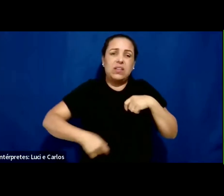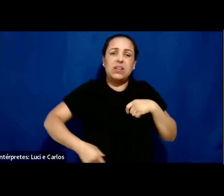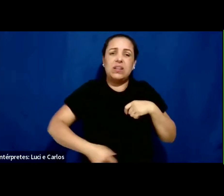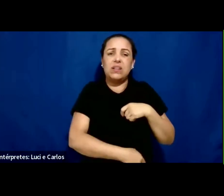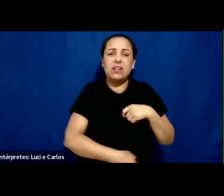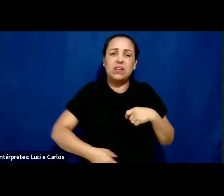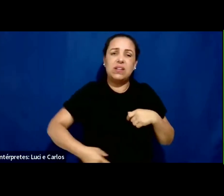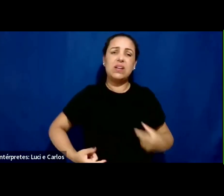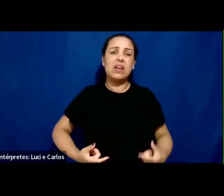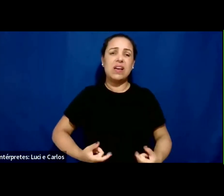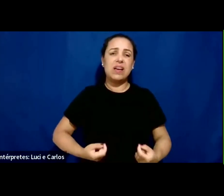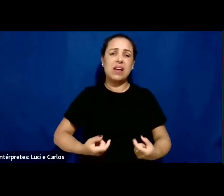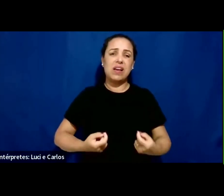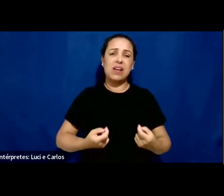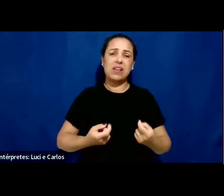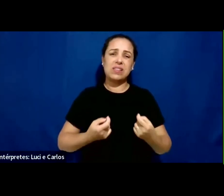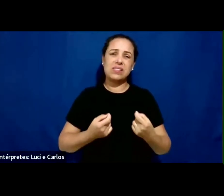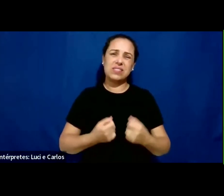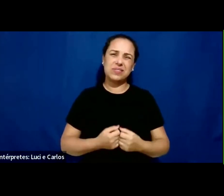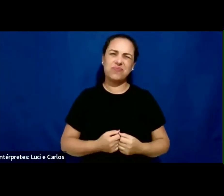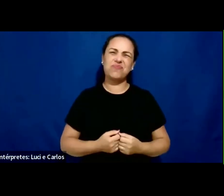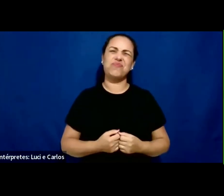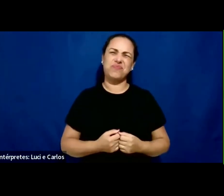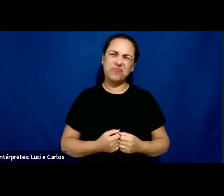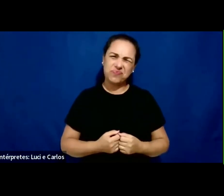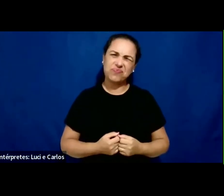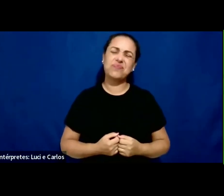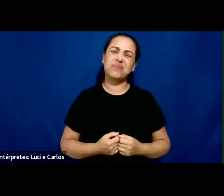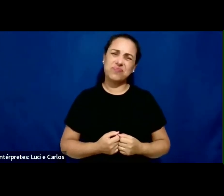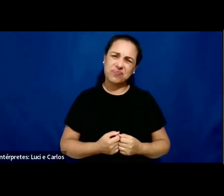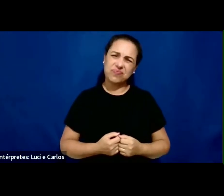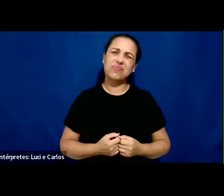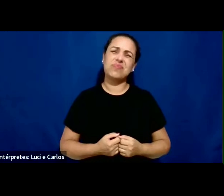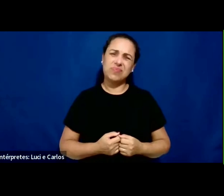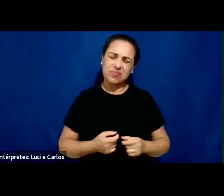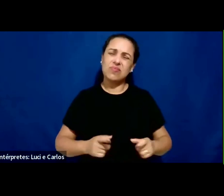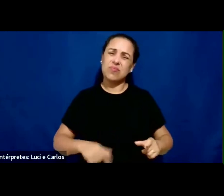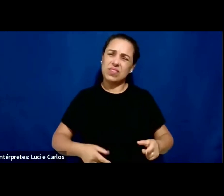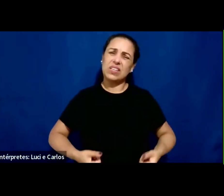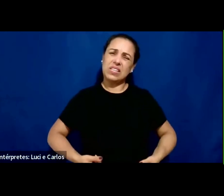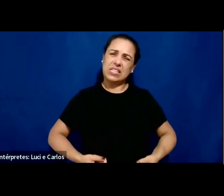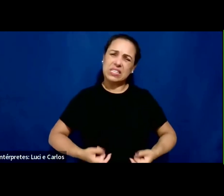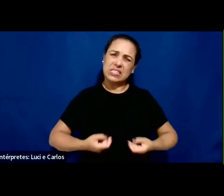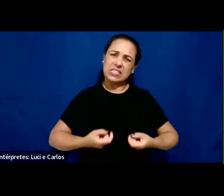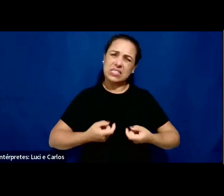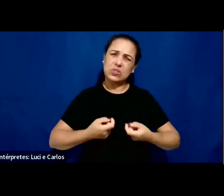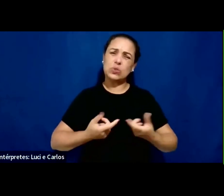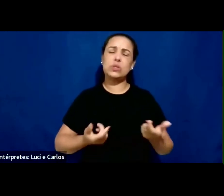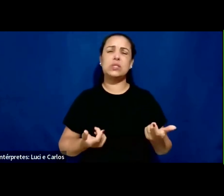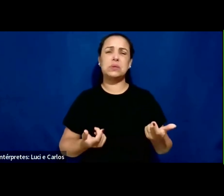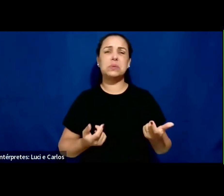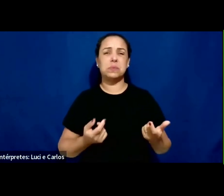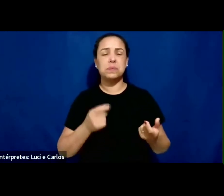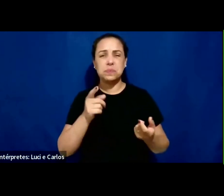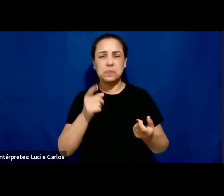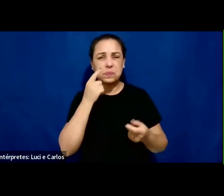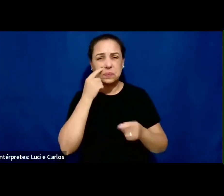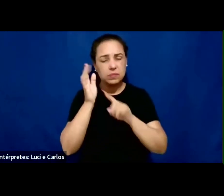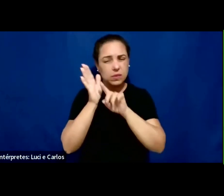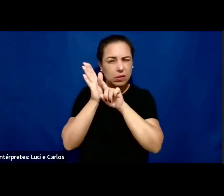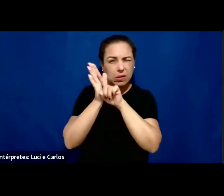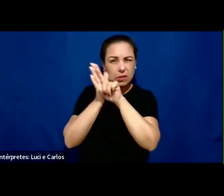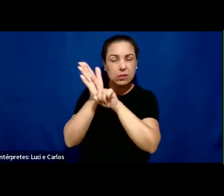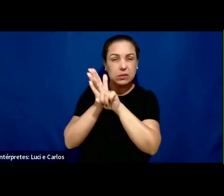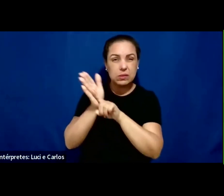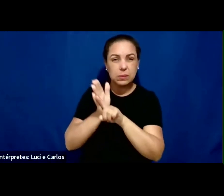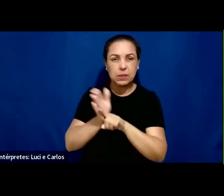aquisitivo, mais eles sofrem dos males intestinais. São os que mais sofrem. Se você pegar o sul